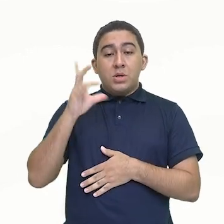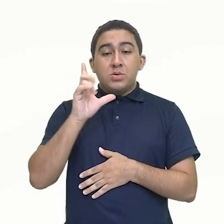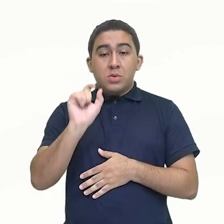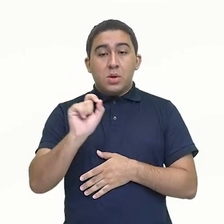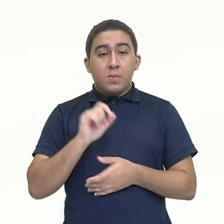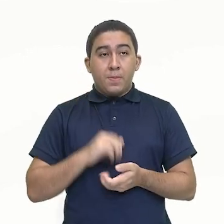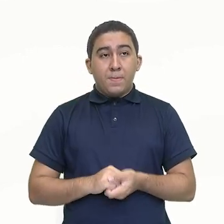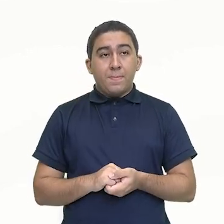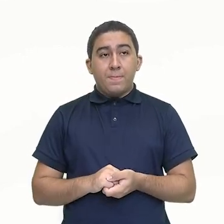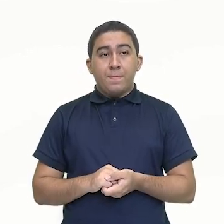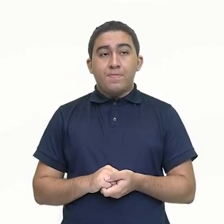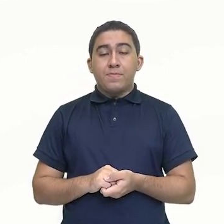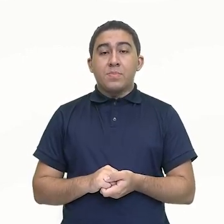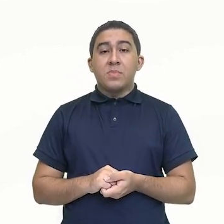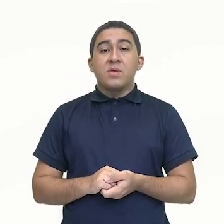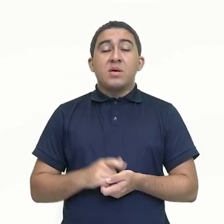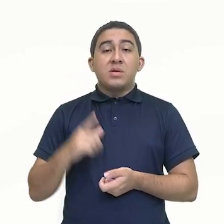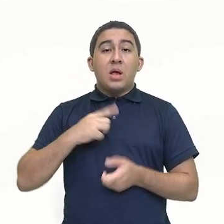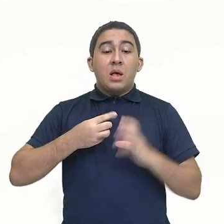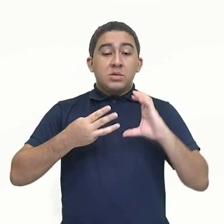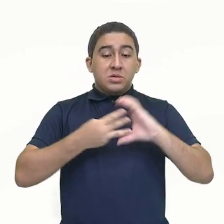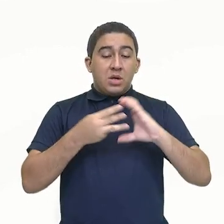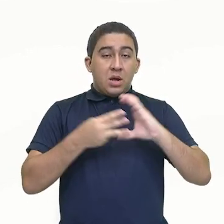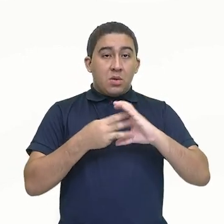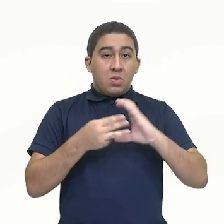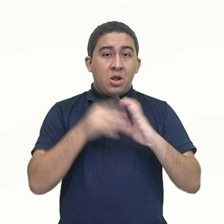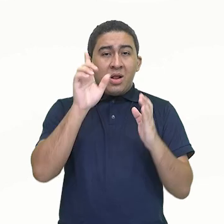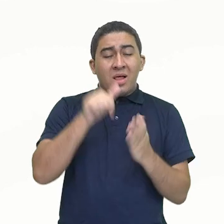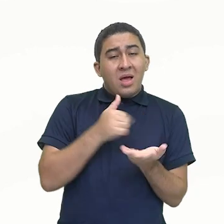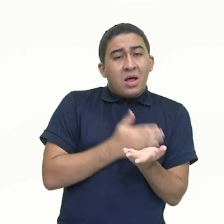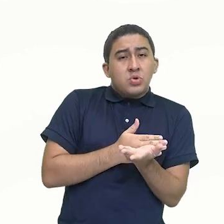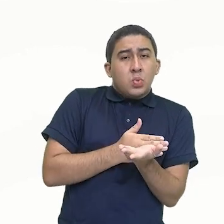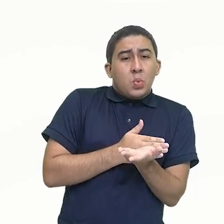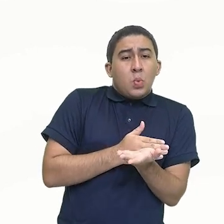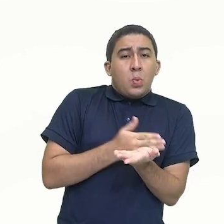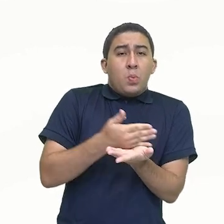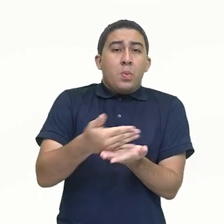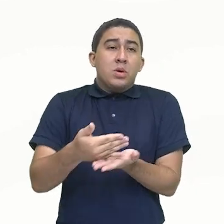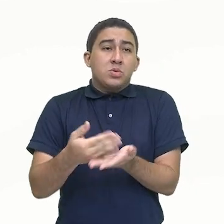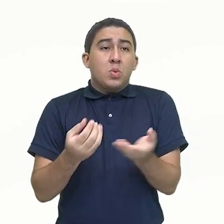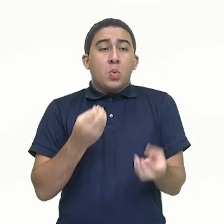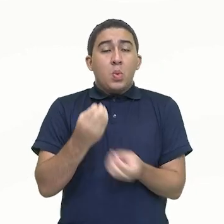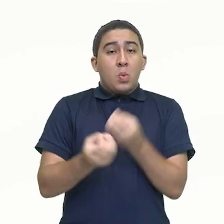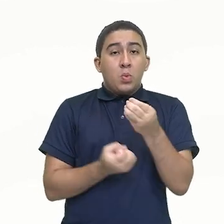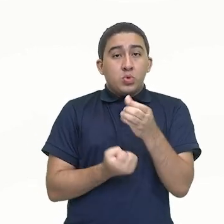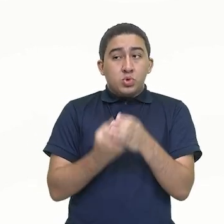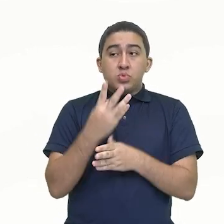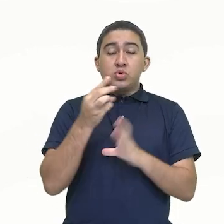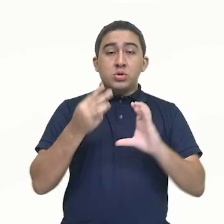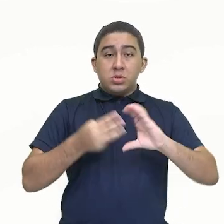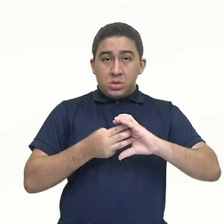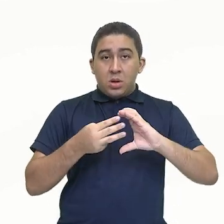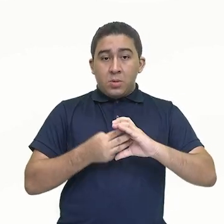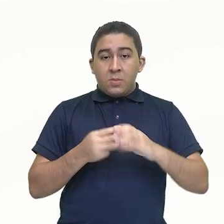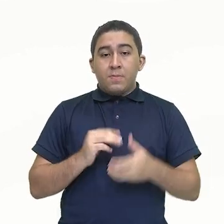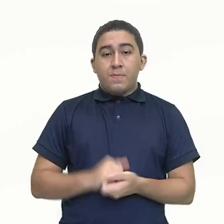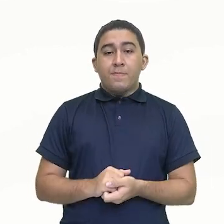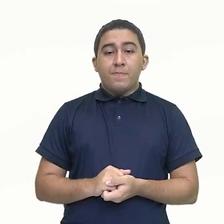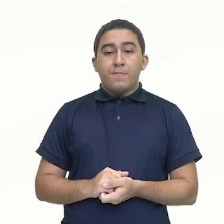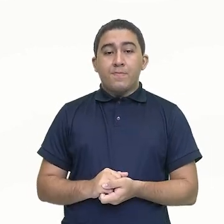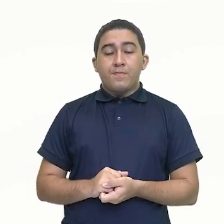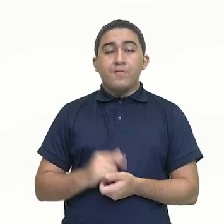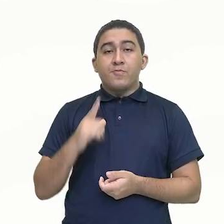é quando as células tronco, lá no início, né, da formação dessas células, elas vão